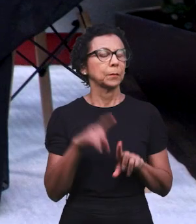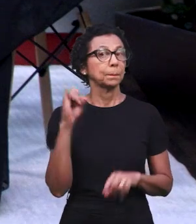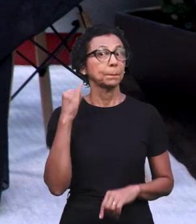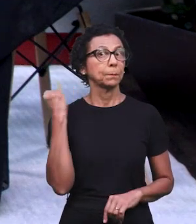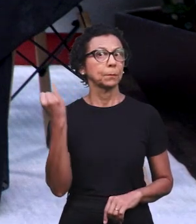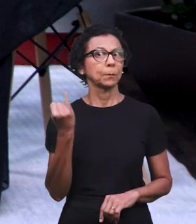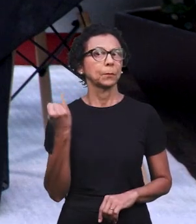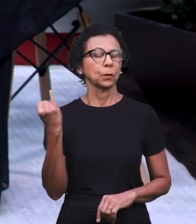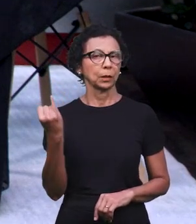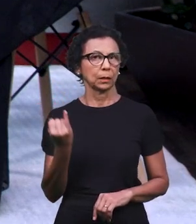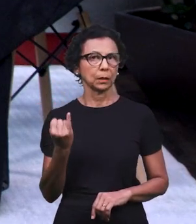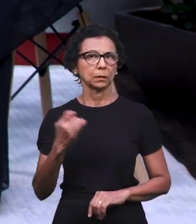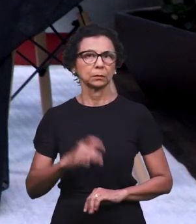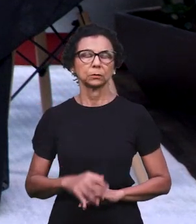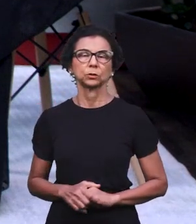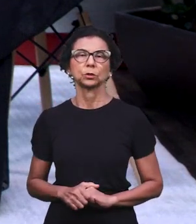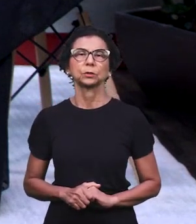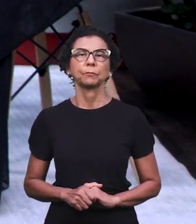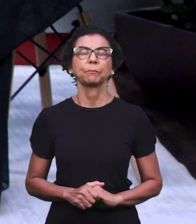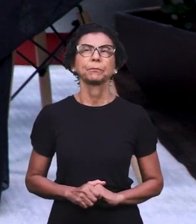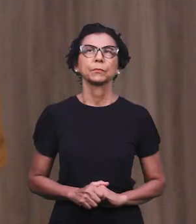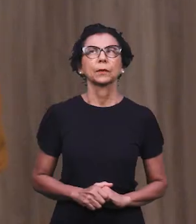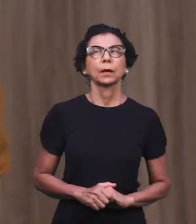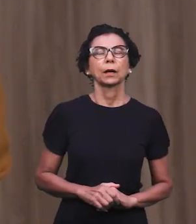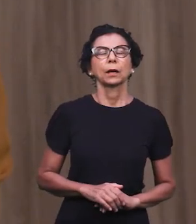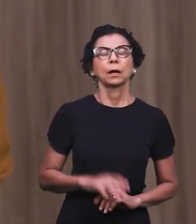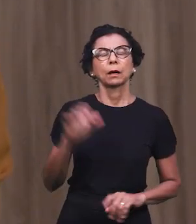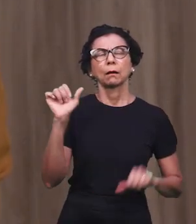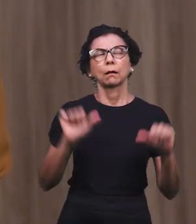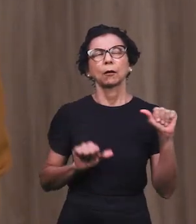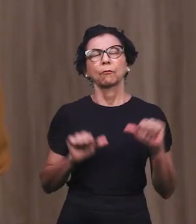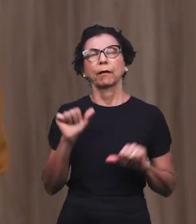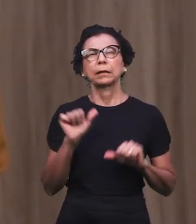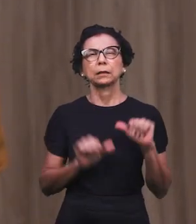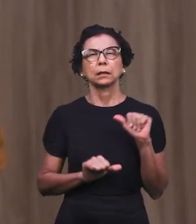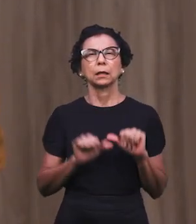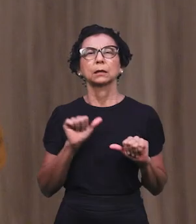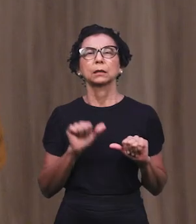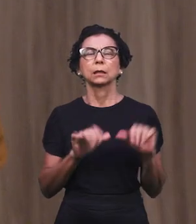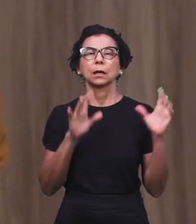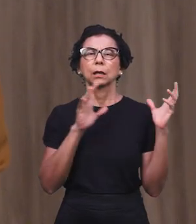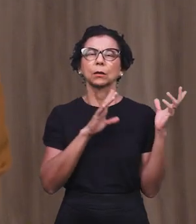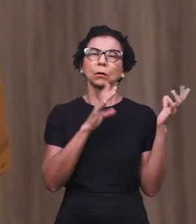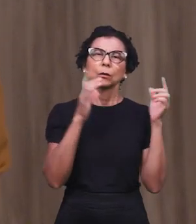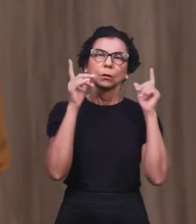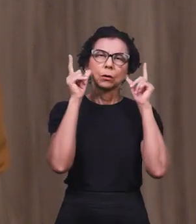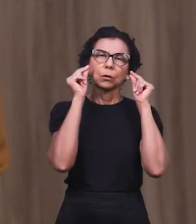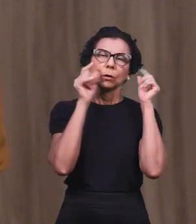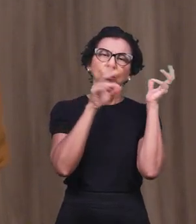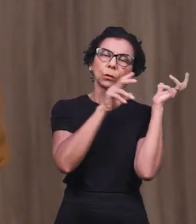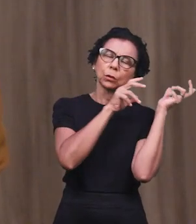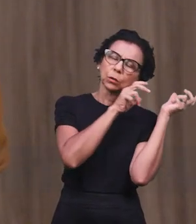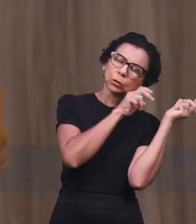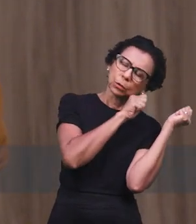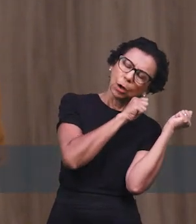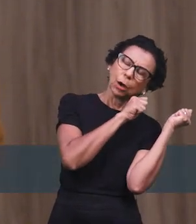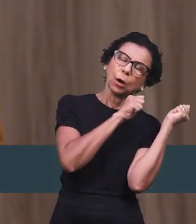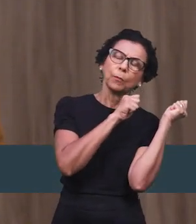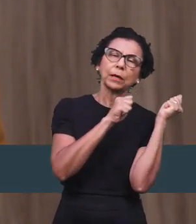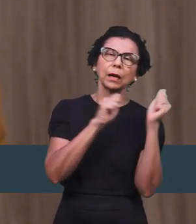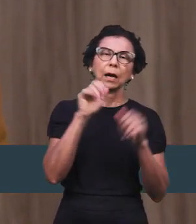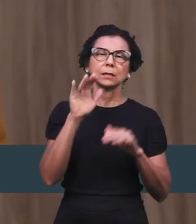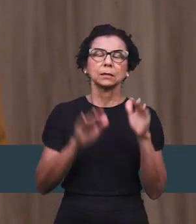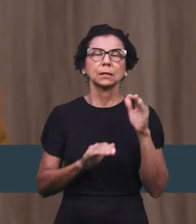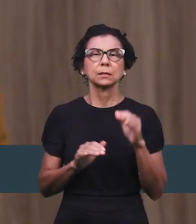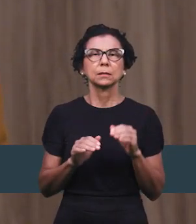a questão do sono, porque tem muitos pacientes que sofrem de bruxismo, né, apertamento, por conta do